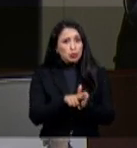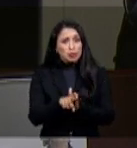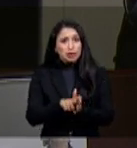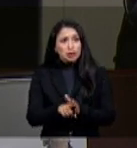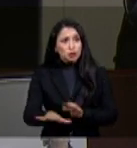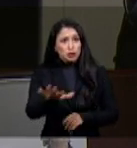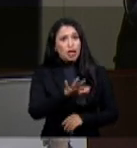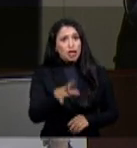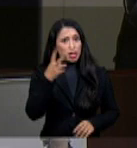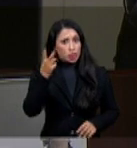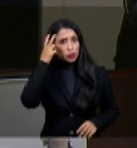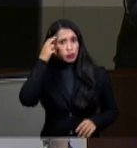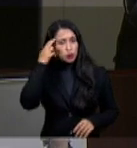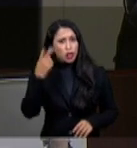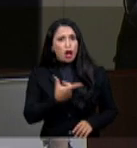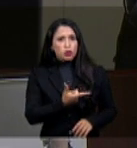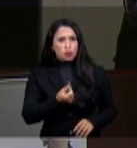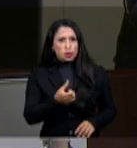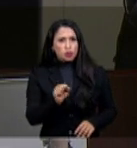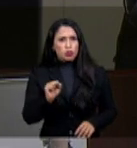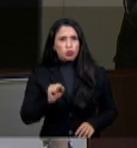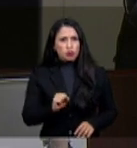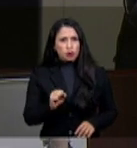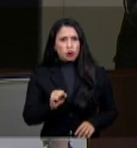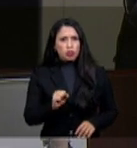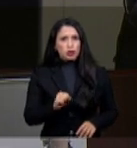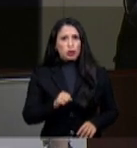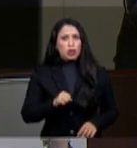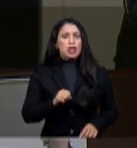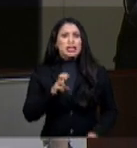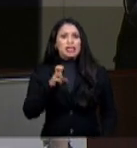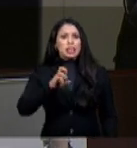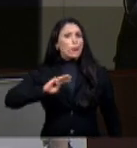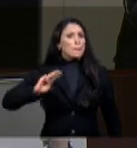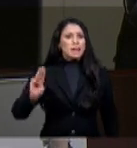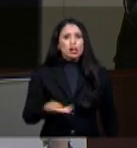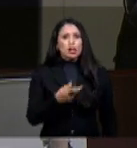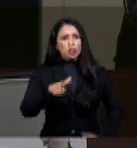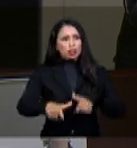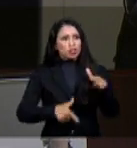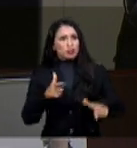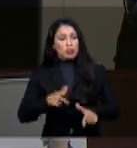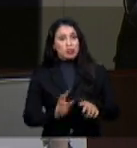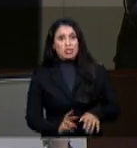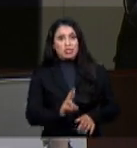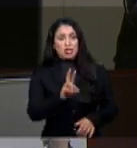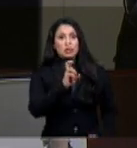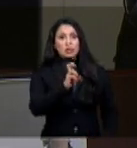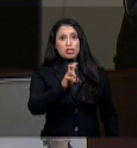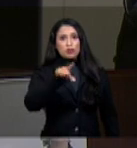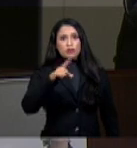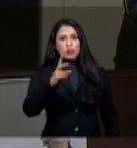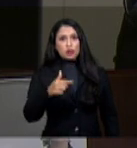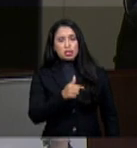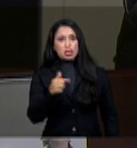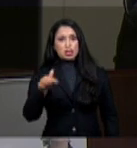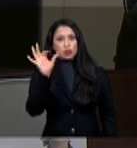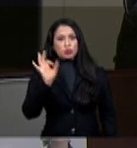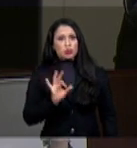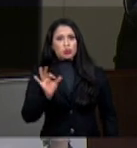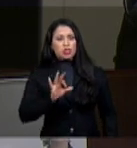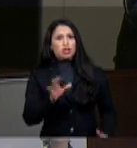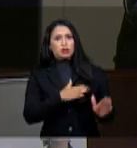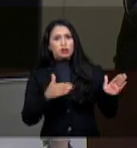em 2018 mais de 5 milhões de trabalhadoras e trabalhadores, representando 5,7% do total